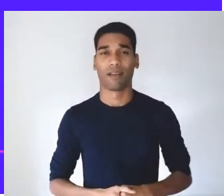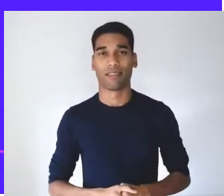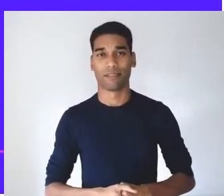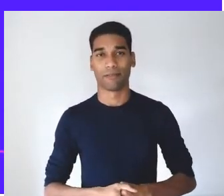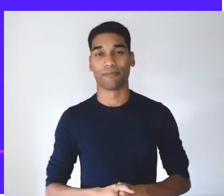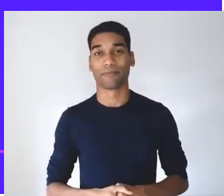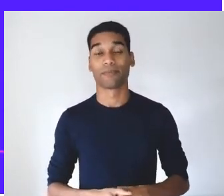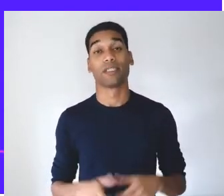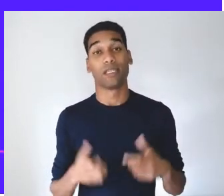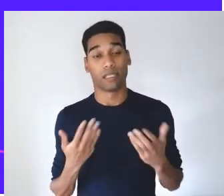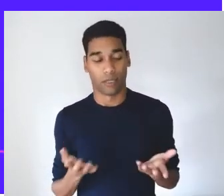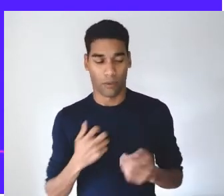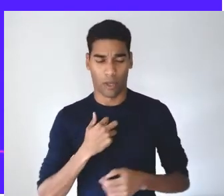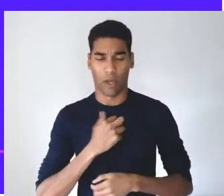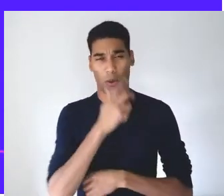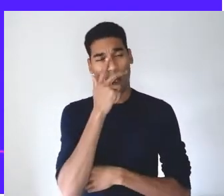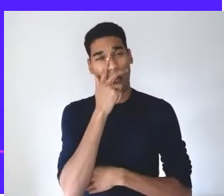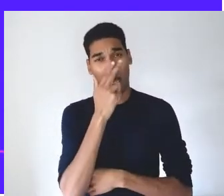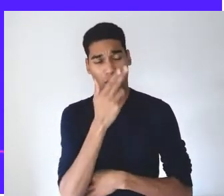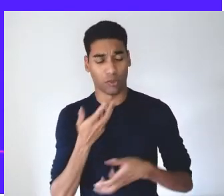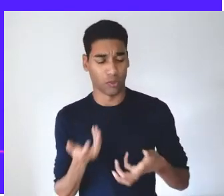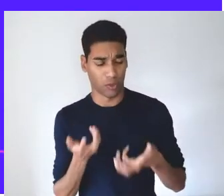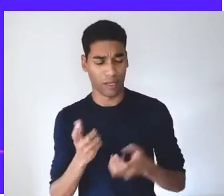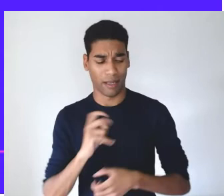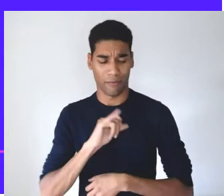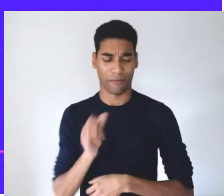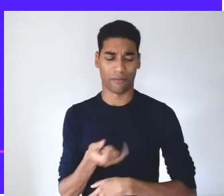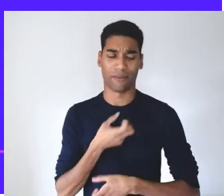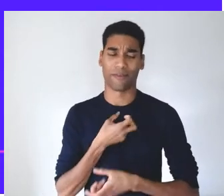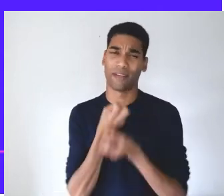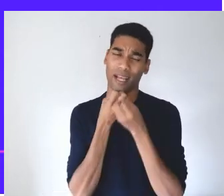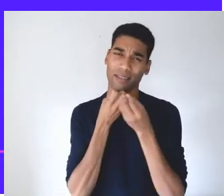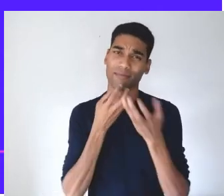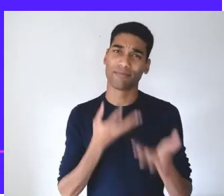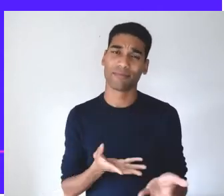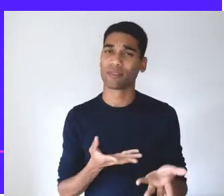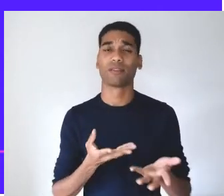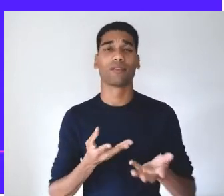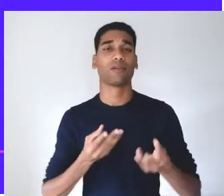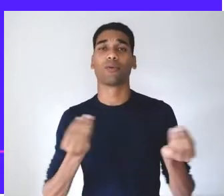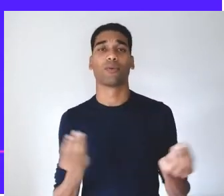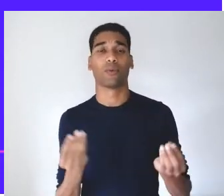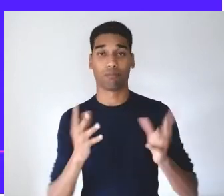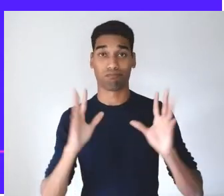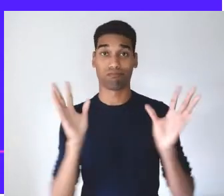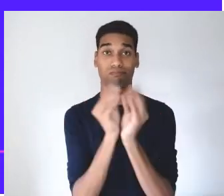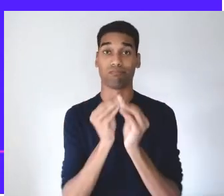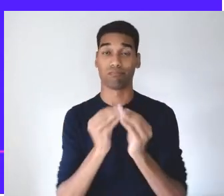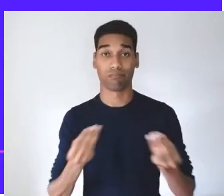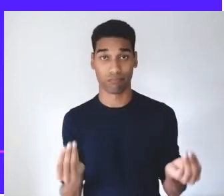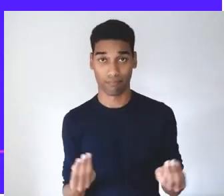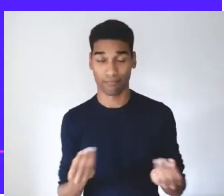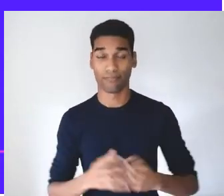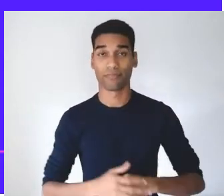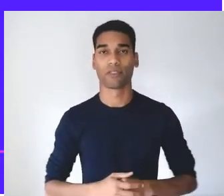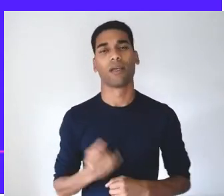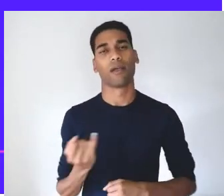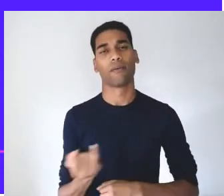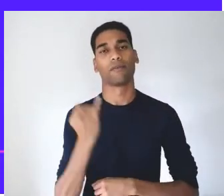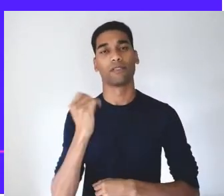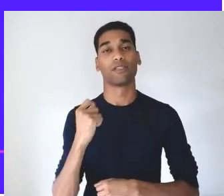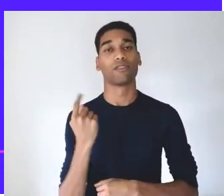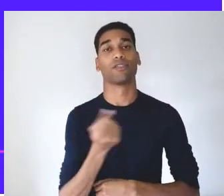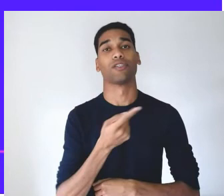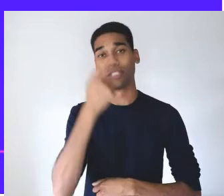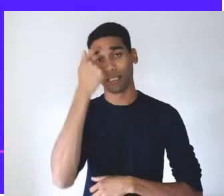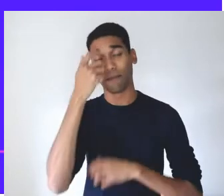assim, acho que eu queria terminar com essa mensagem de que acho que a gente tem que estar pensando e debatendo, discutindo muito